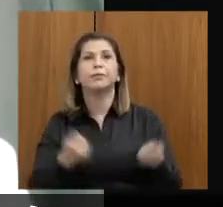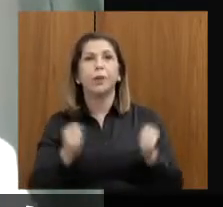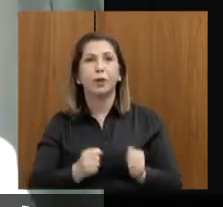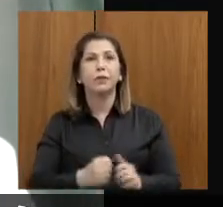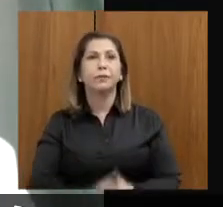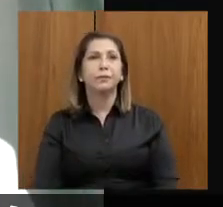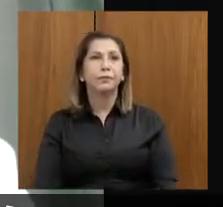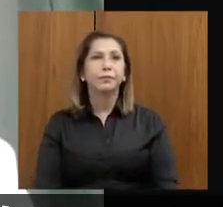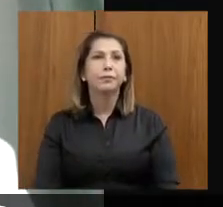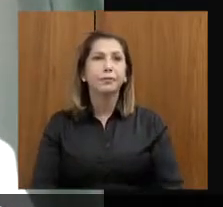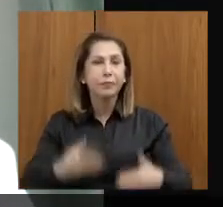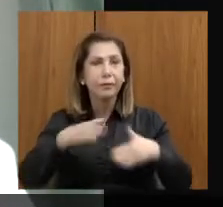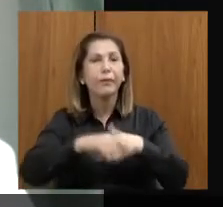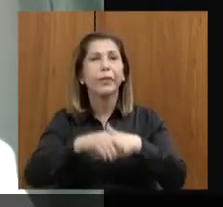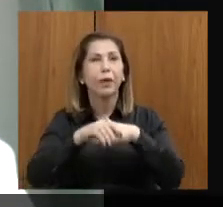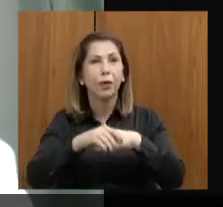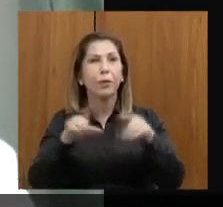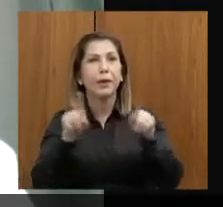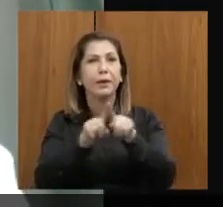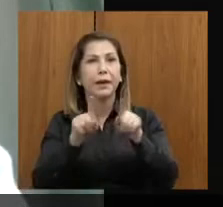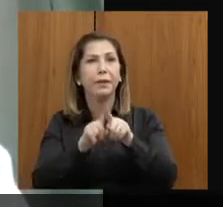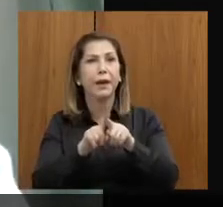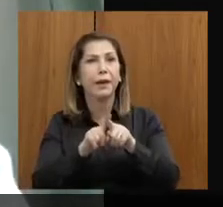gostaria de cumprimentá-lo